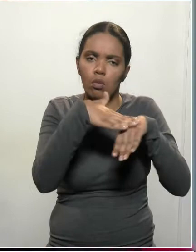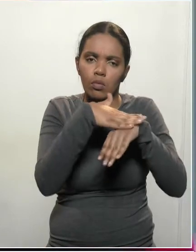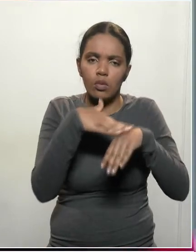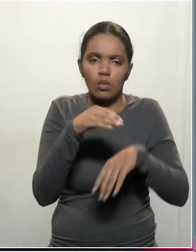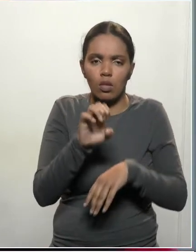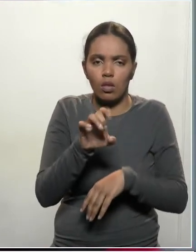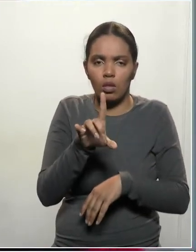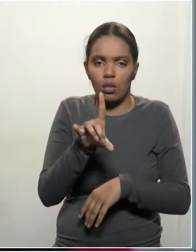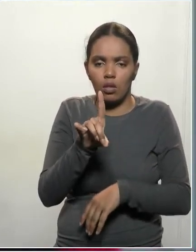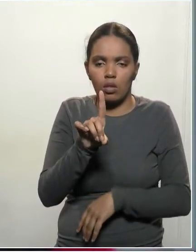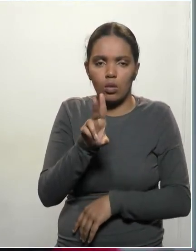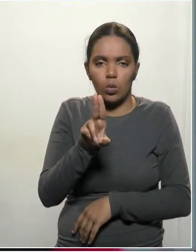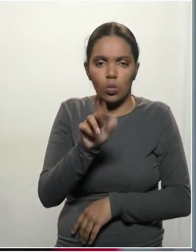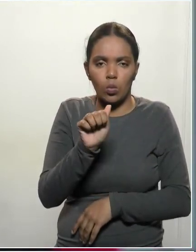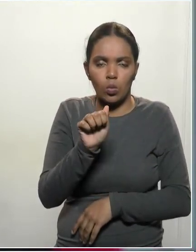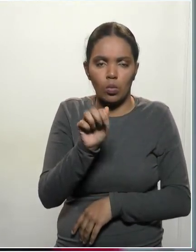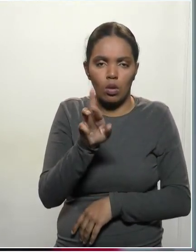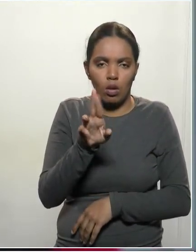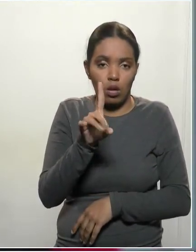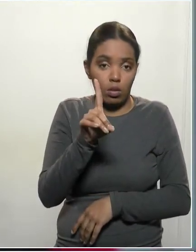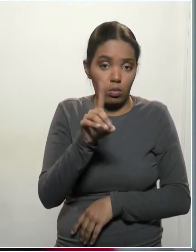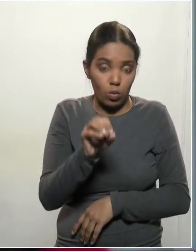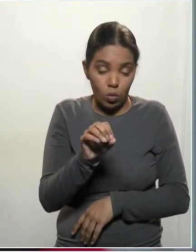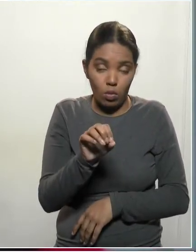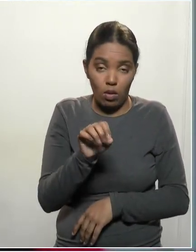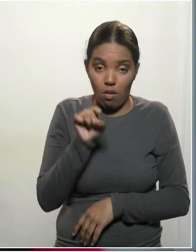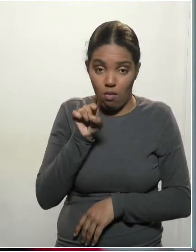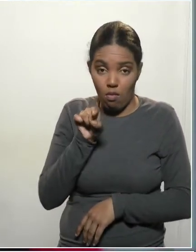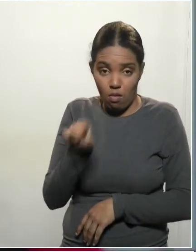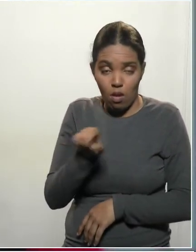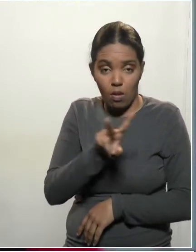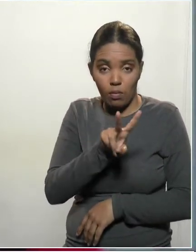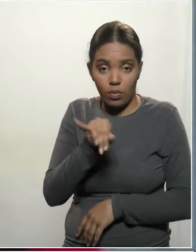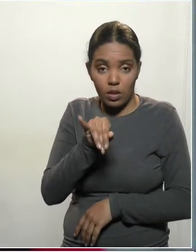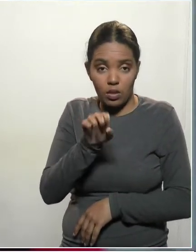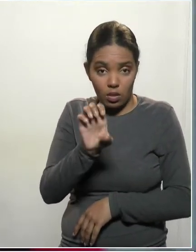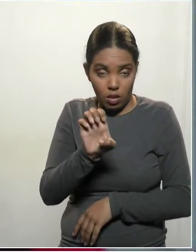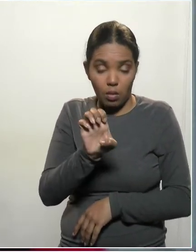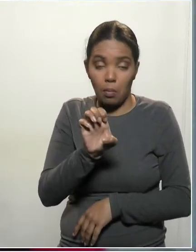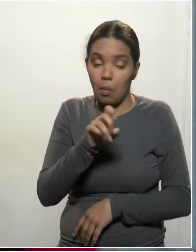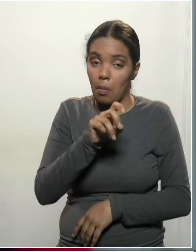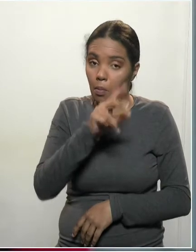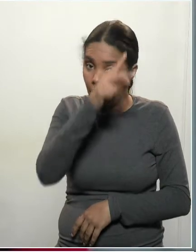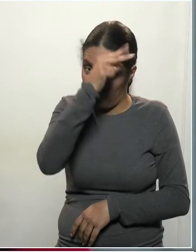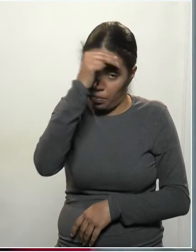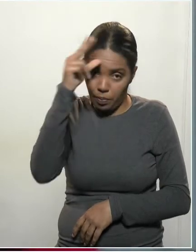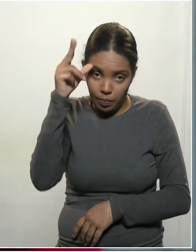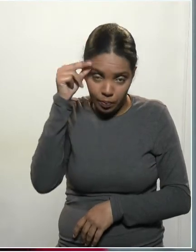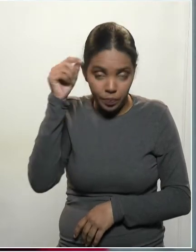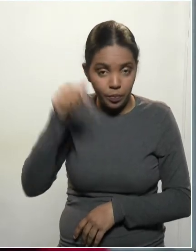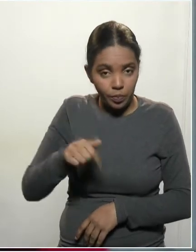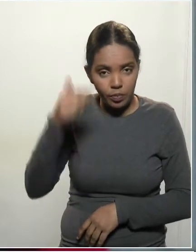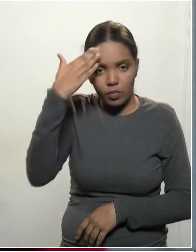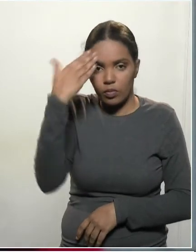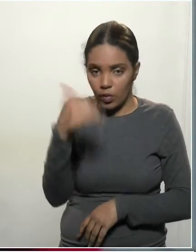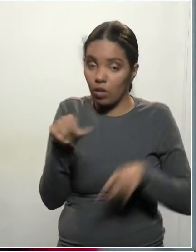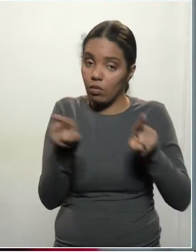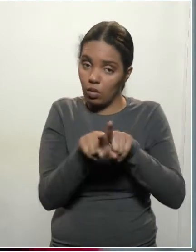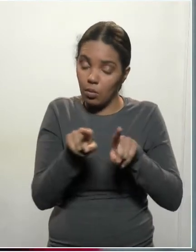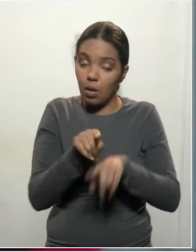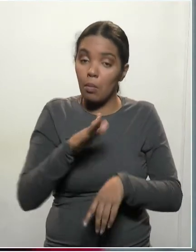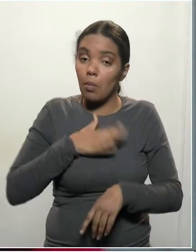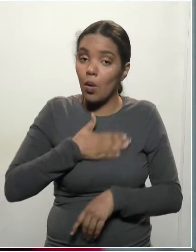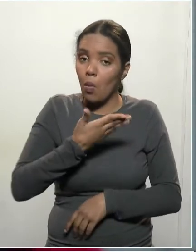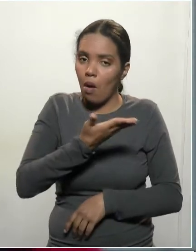que é o vice-prefeito nosso de Curitiba, e também com meu amigo, né, tomei a liberdade de falar com